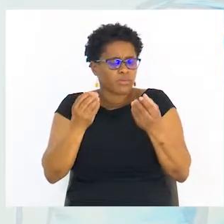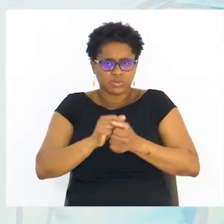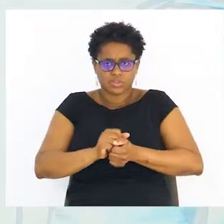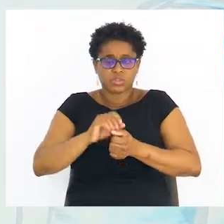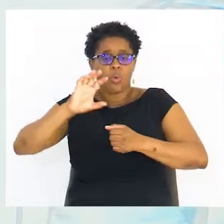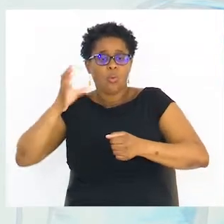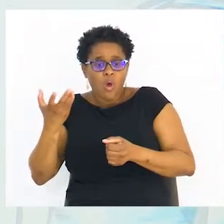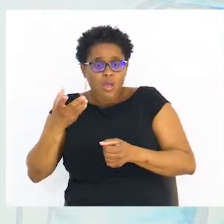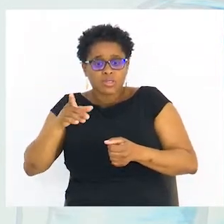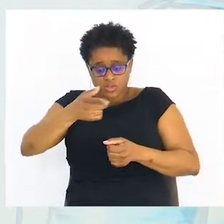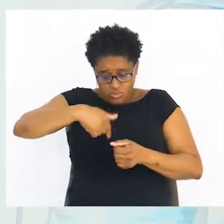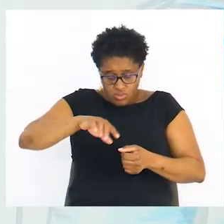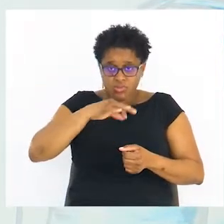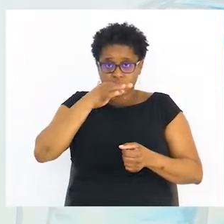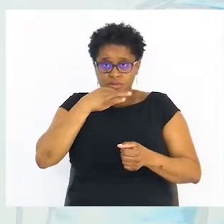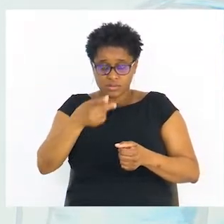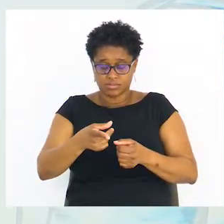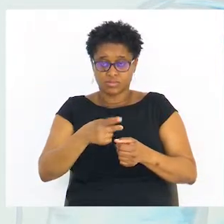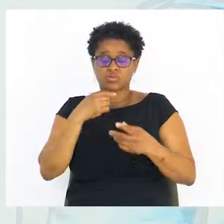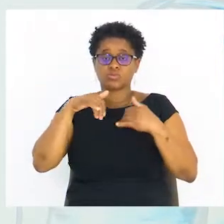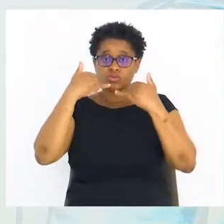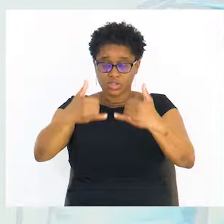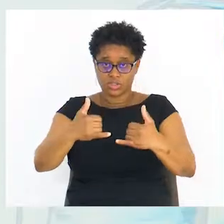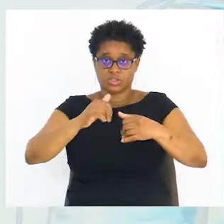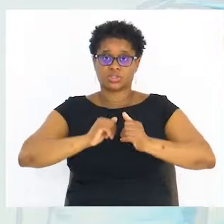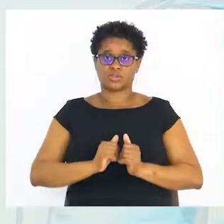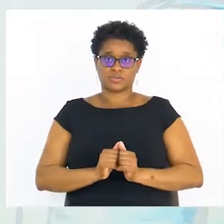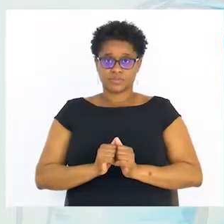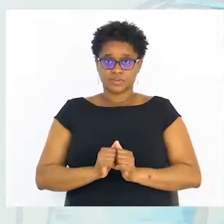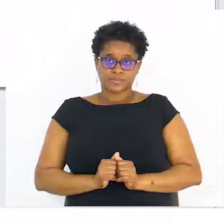as quais destacamos os seguintes: